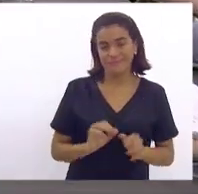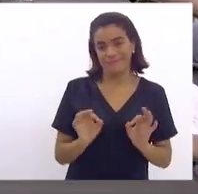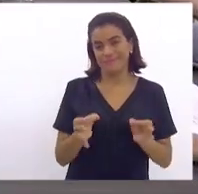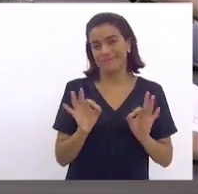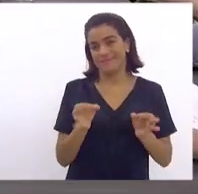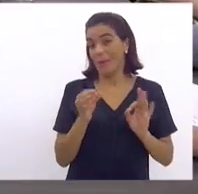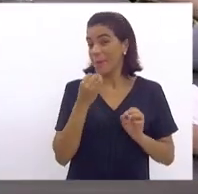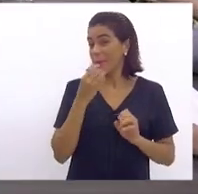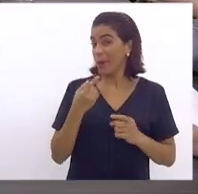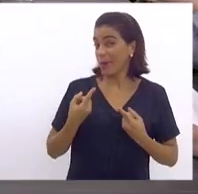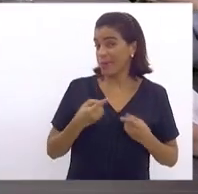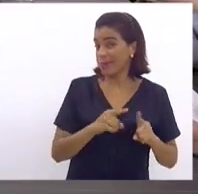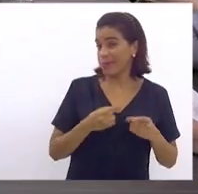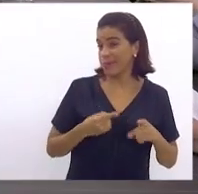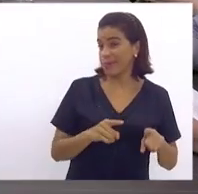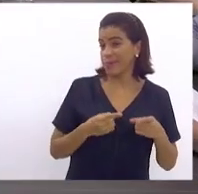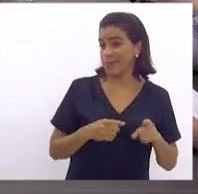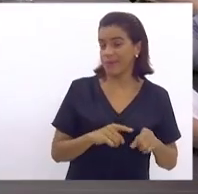Boa provocação.